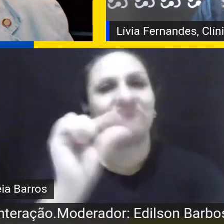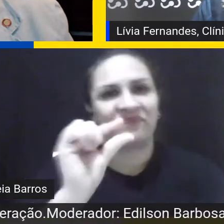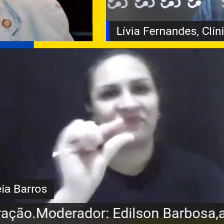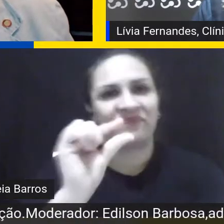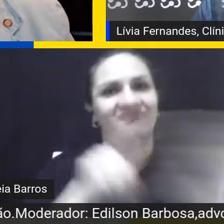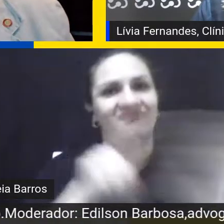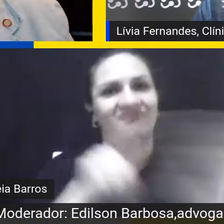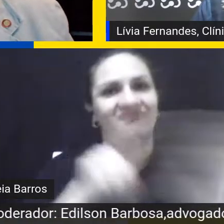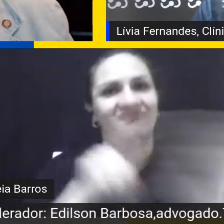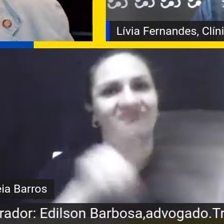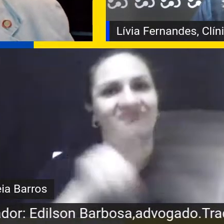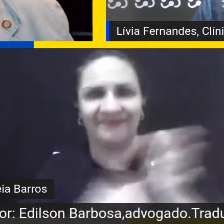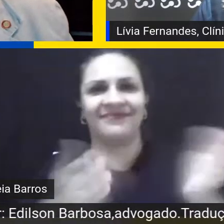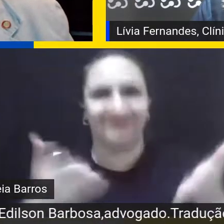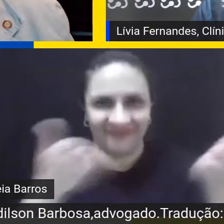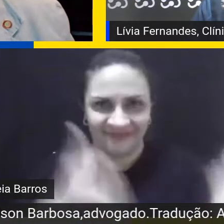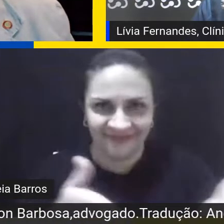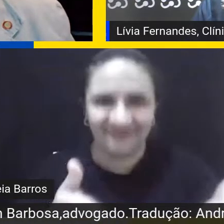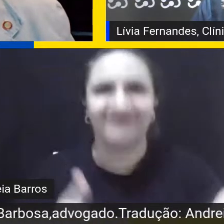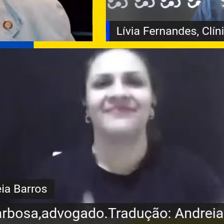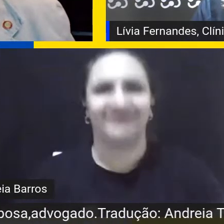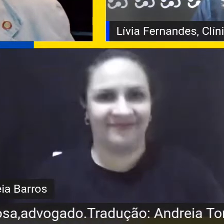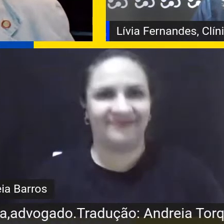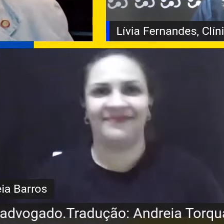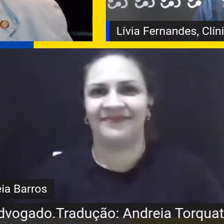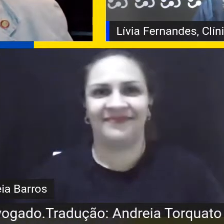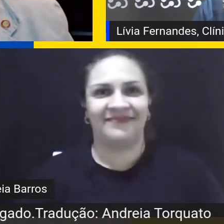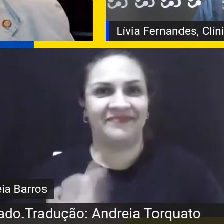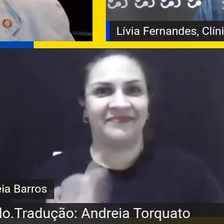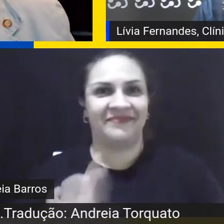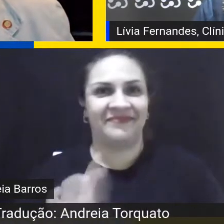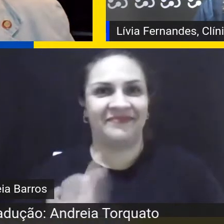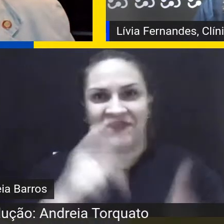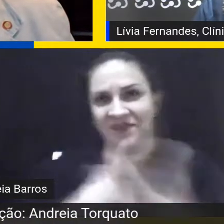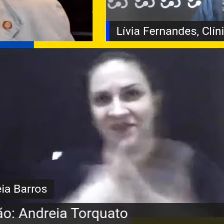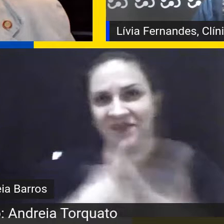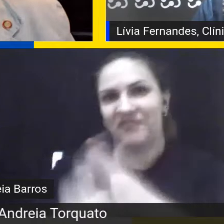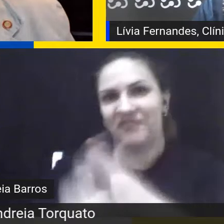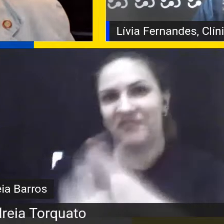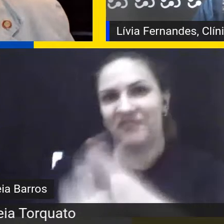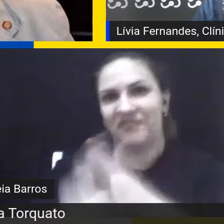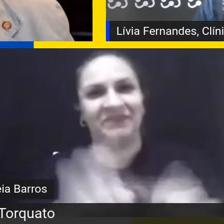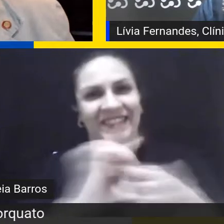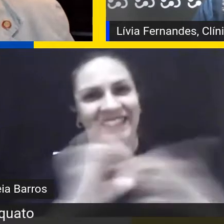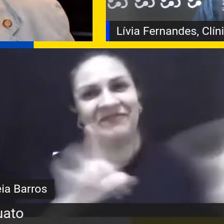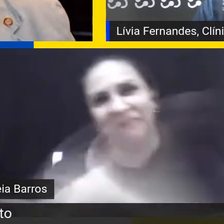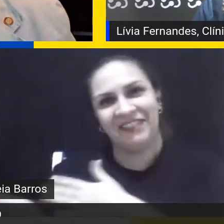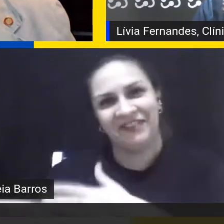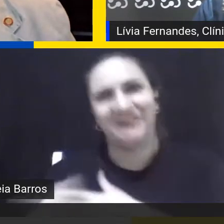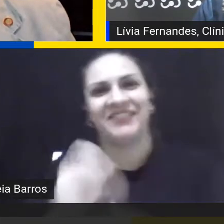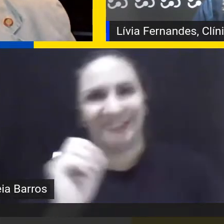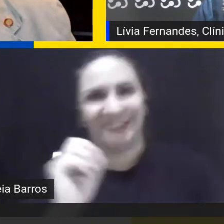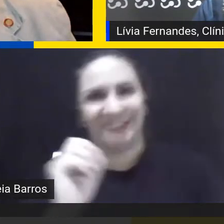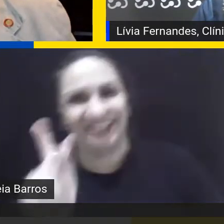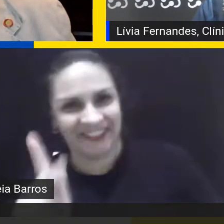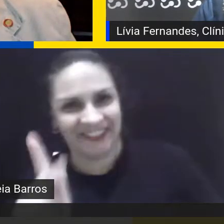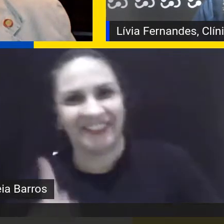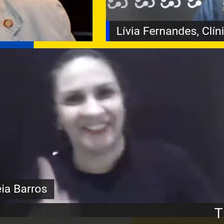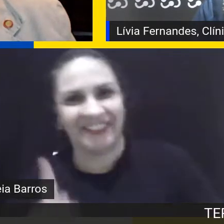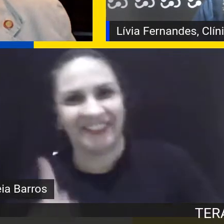participar. Aqui não é só eu que faço pergunta, não. Vocês também têm o direito de fazer.